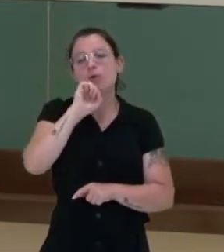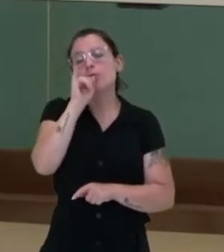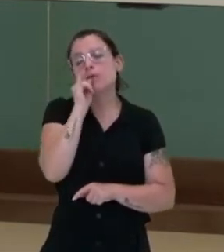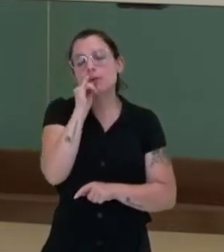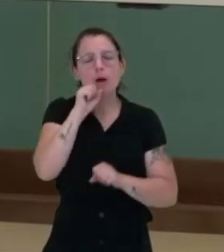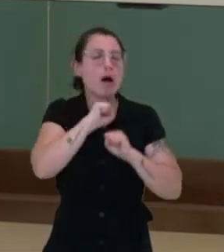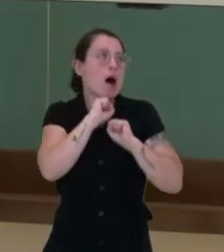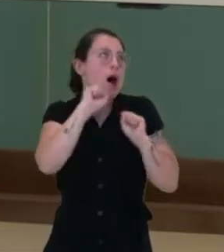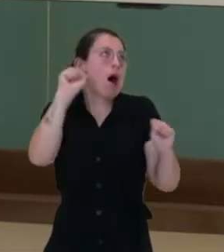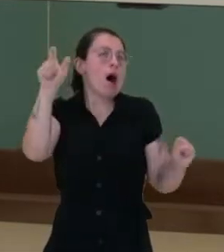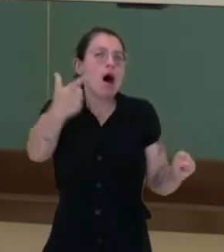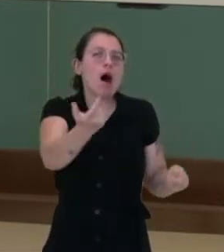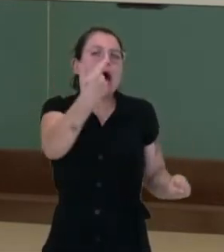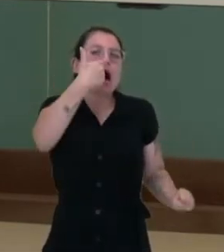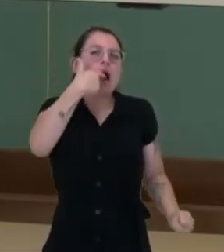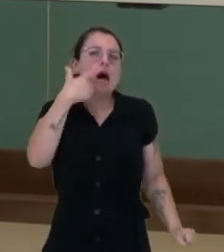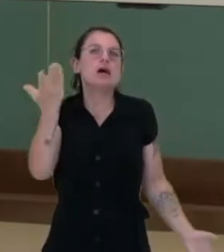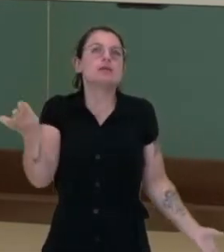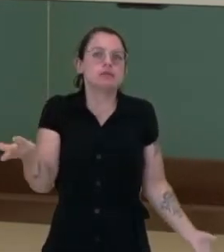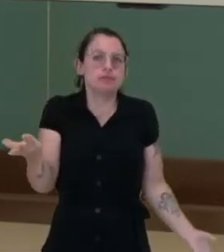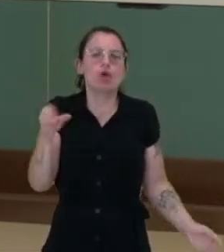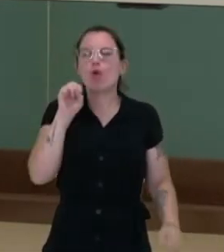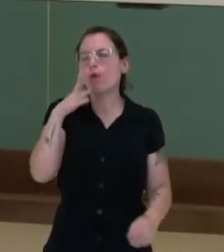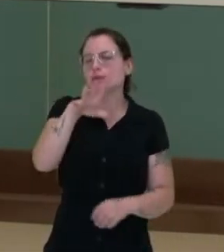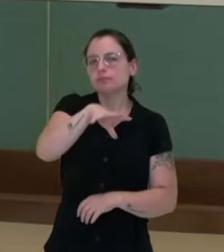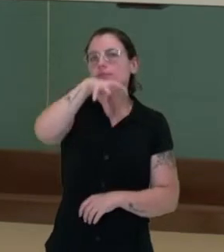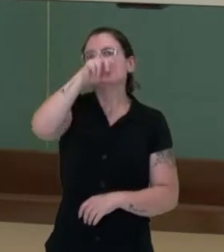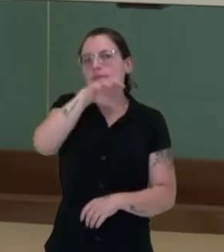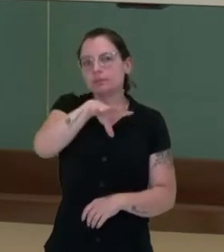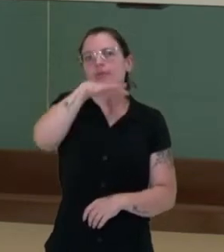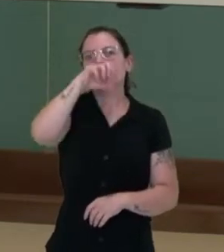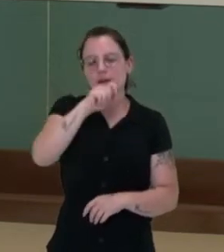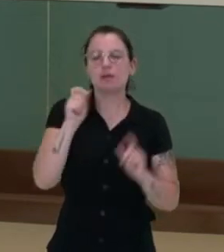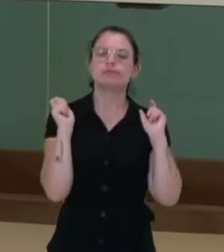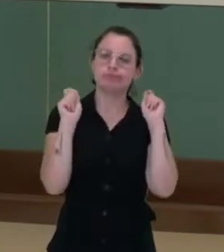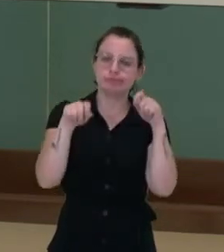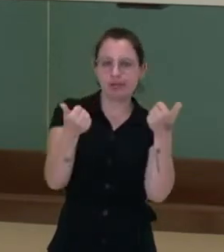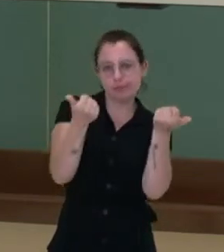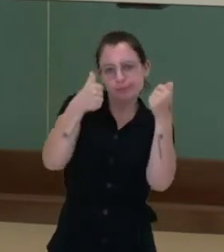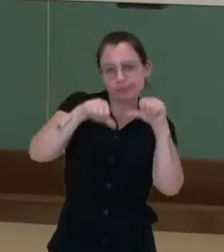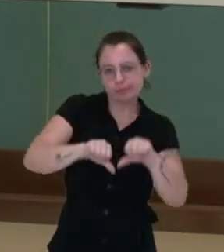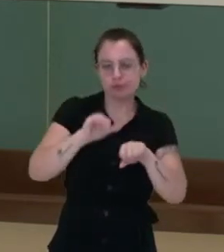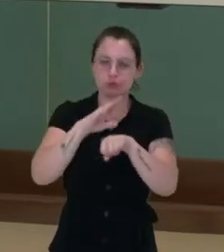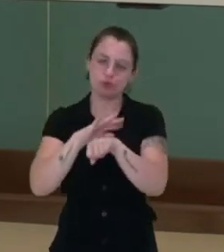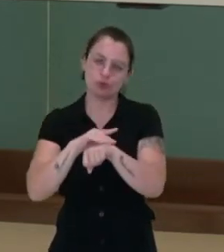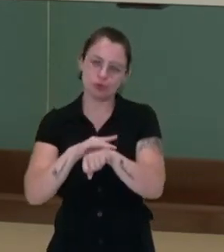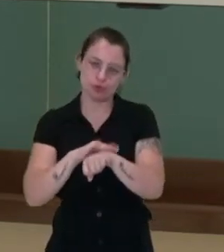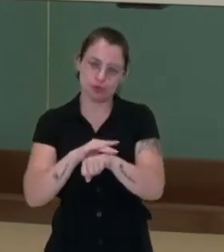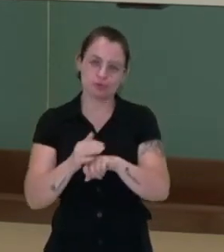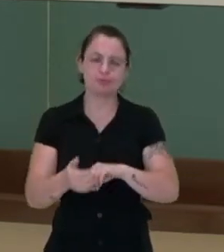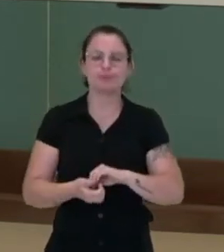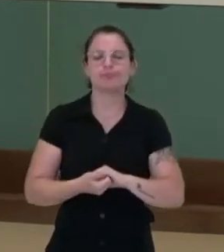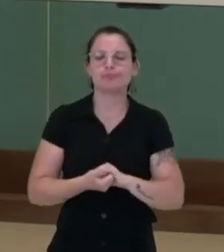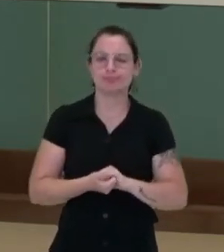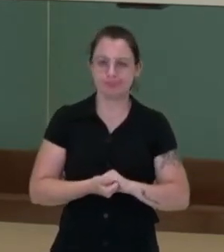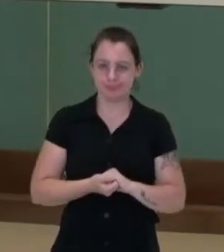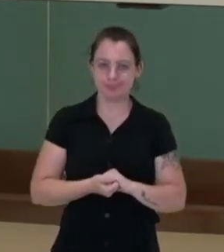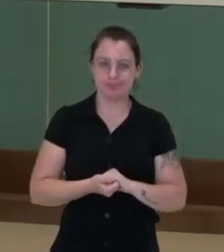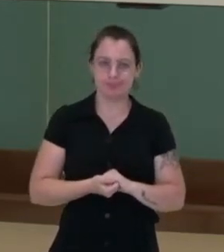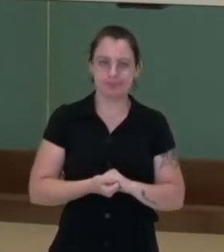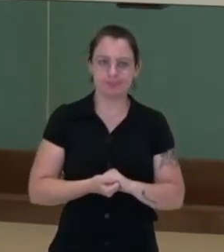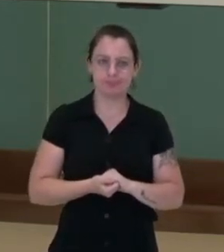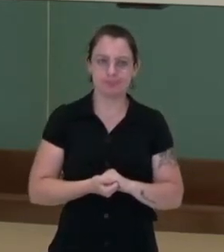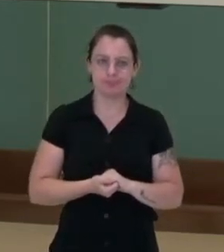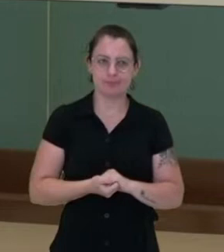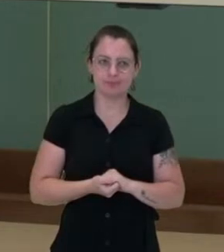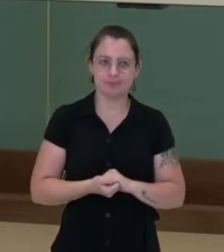abriu a boca de sono, ou mesmo respirar, pode fazer com que esses agentes entrem no seu corpo e ela fique